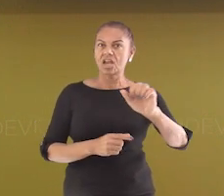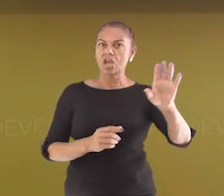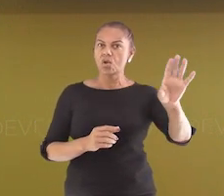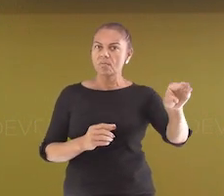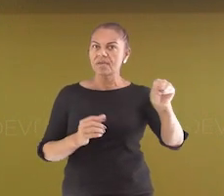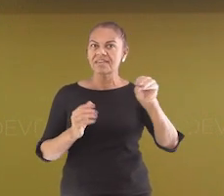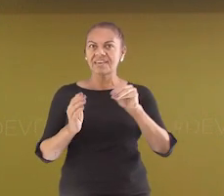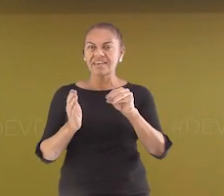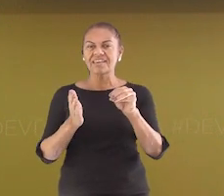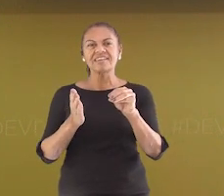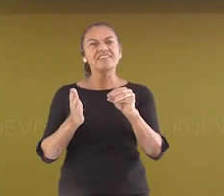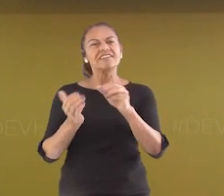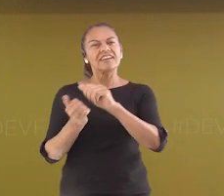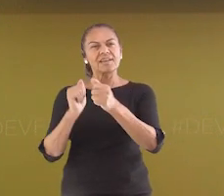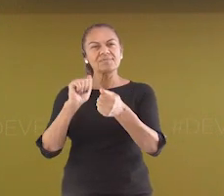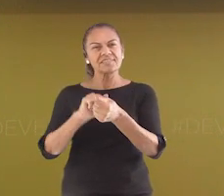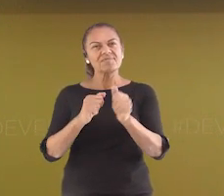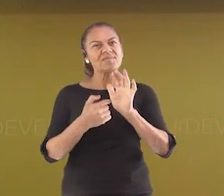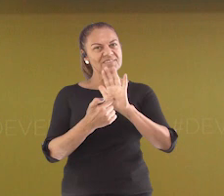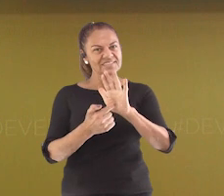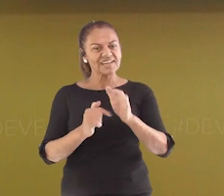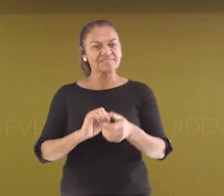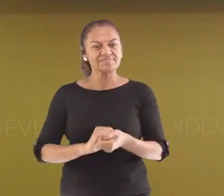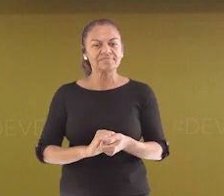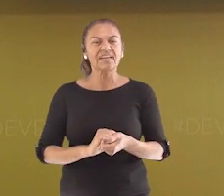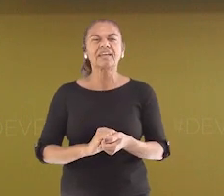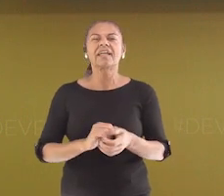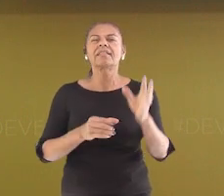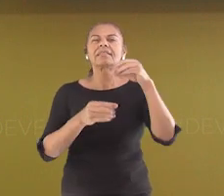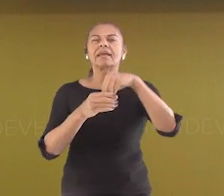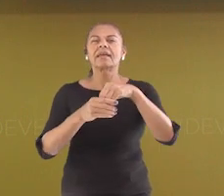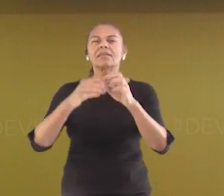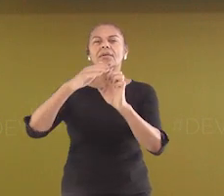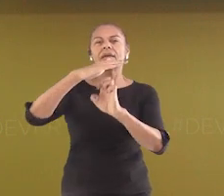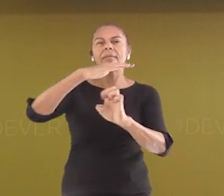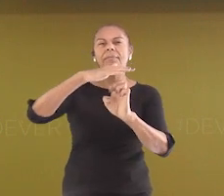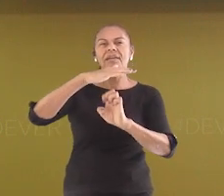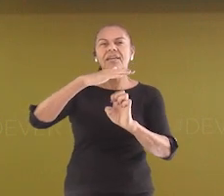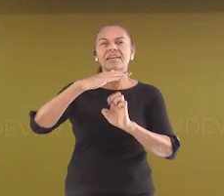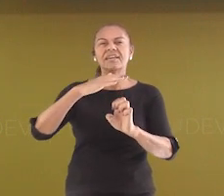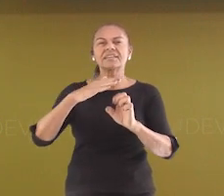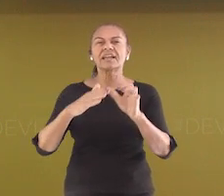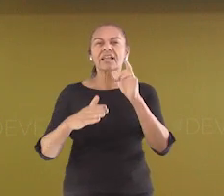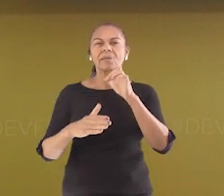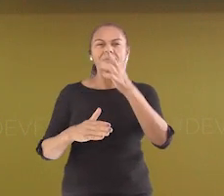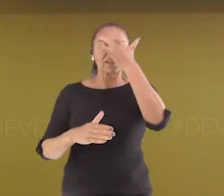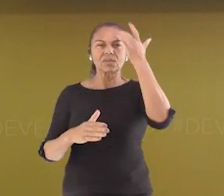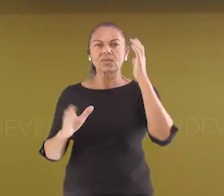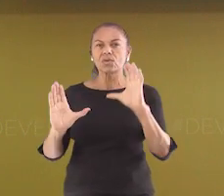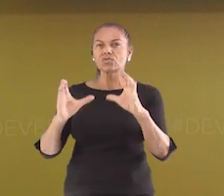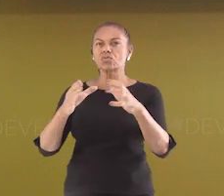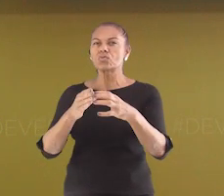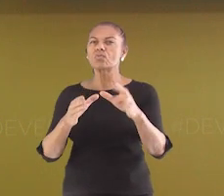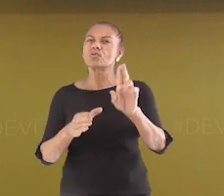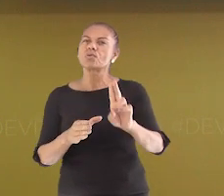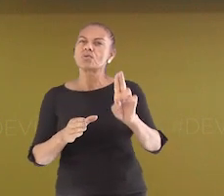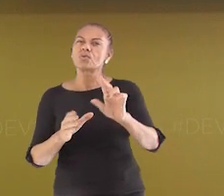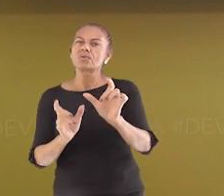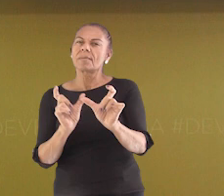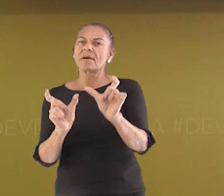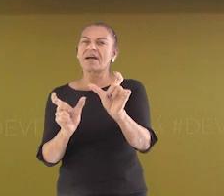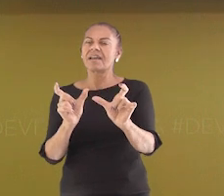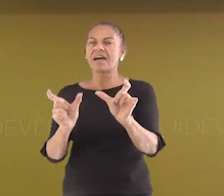conversa entre profissionais da área empresarial e temos a presença de termos que são muito utilizados nessa área.